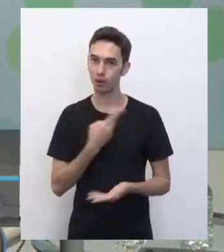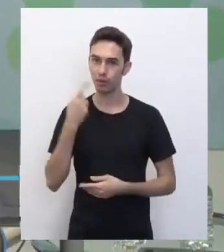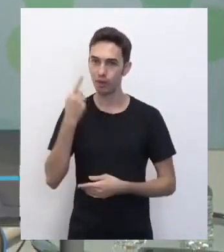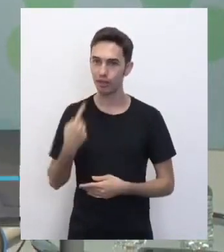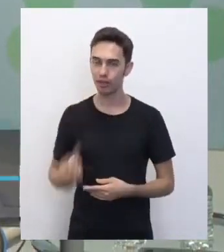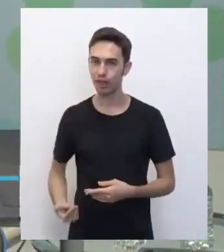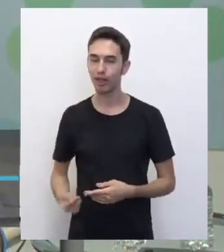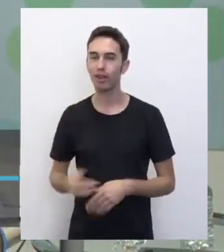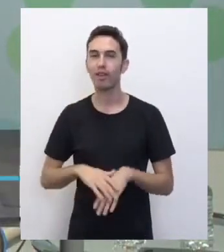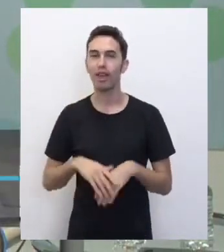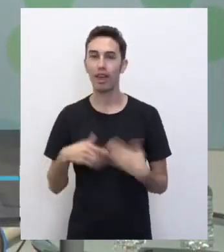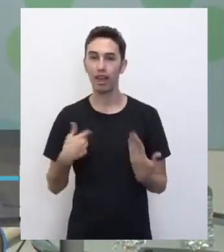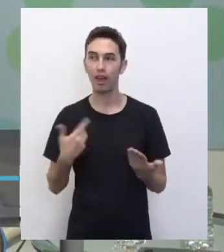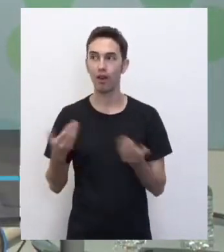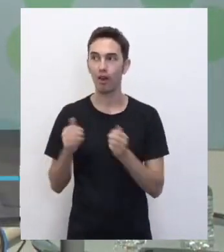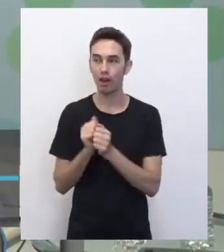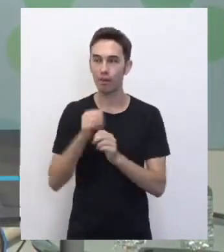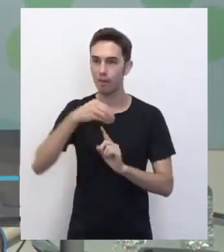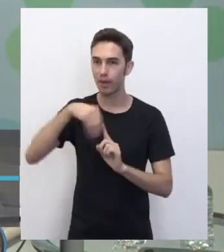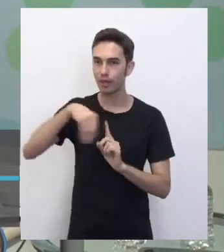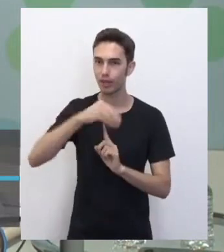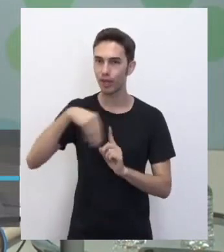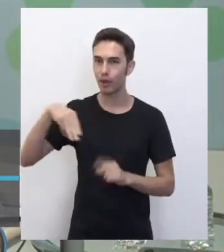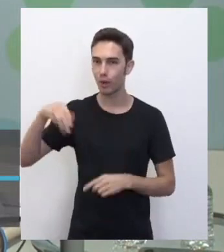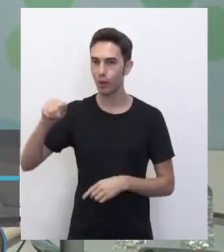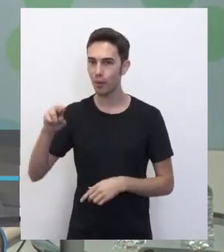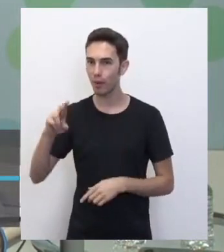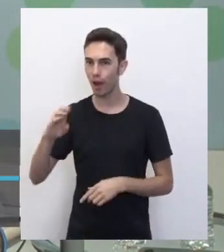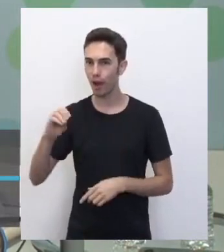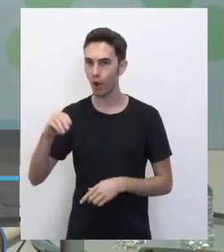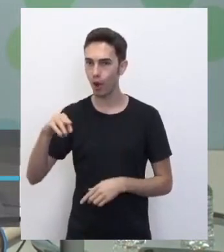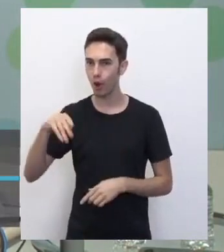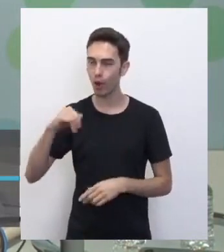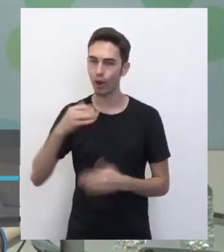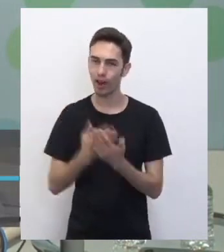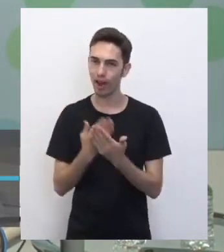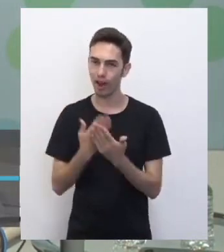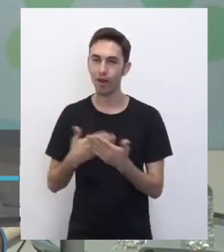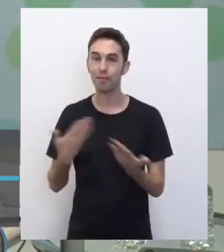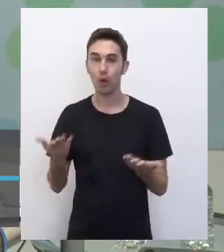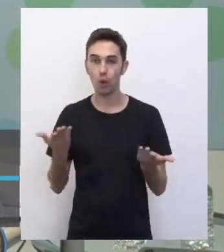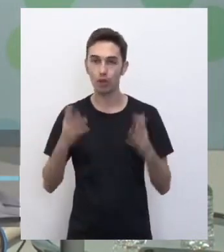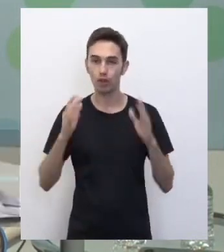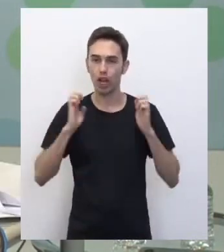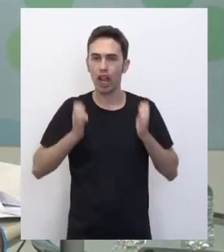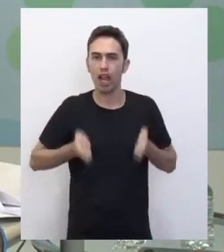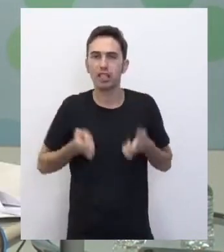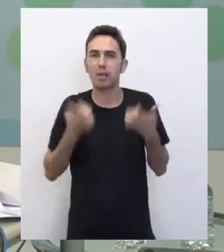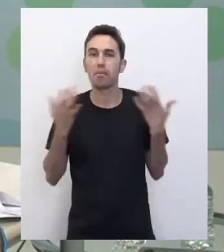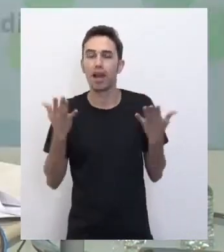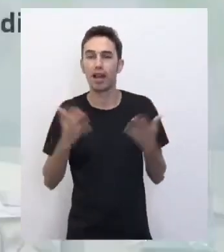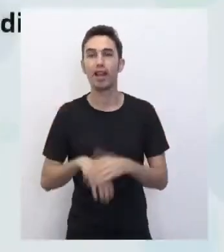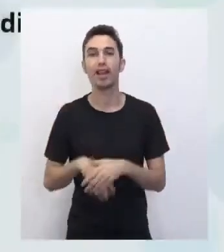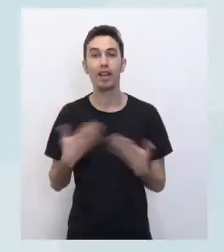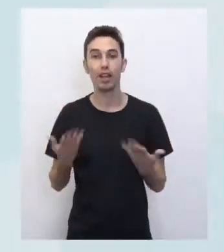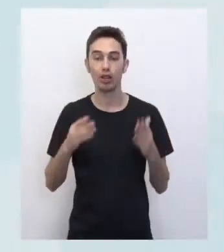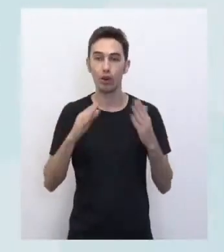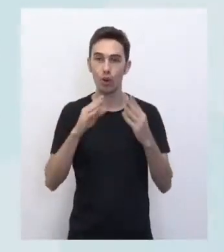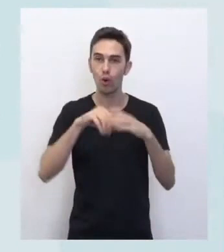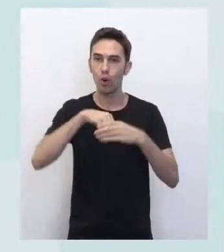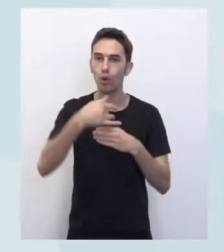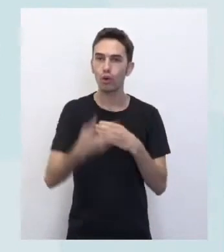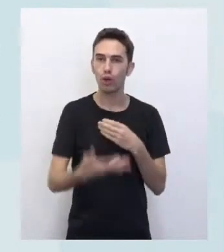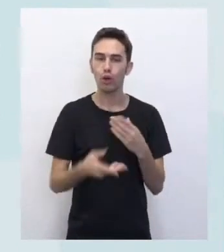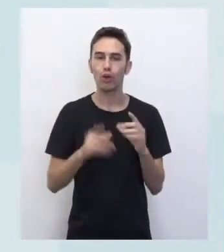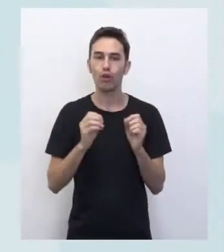estarei mediando a aula do queridíssimo Marconi. Nós temos como tema Ética para quê? E o conteúdo dessa